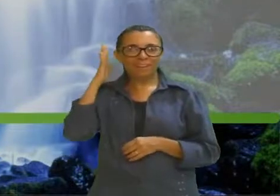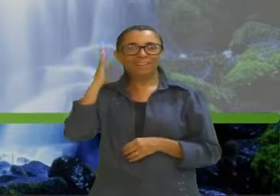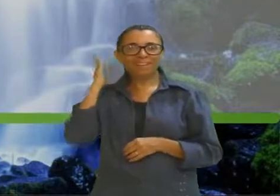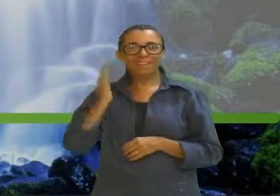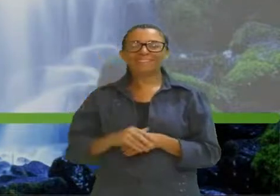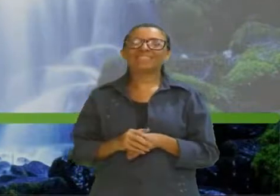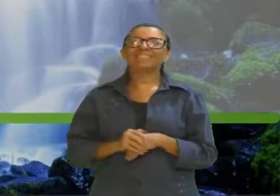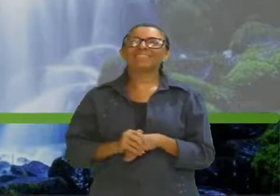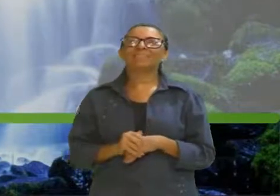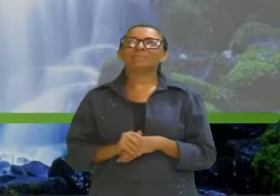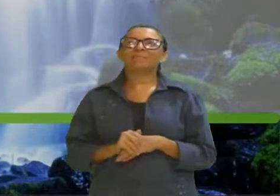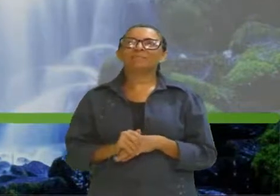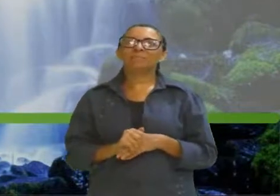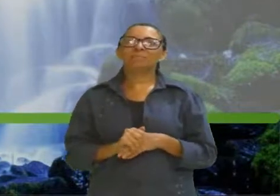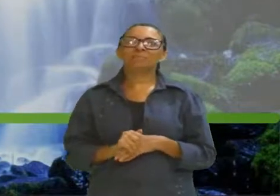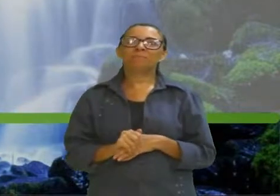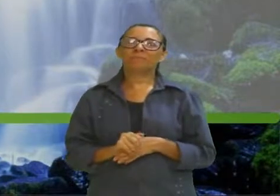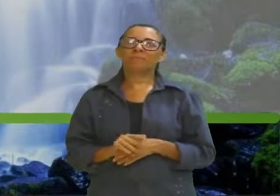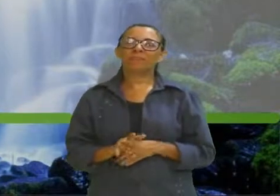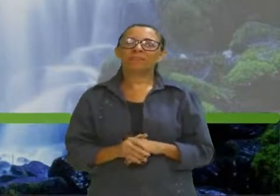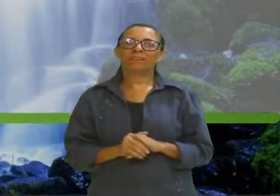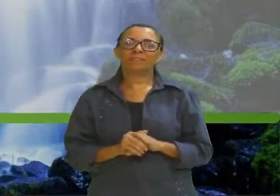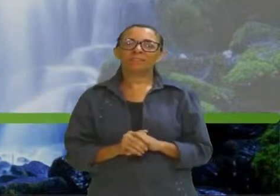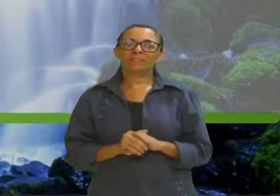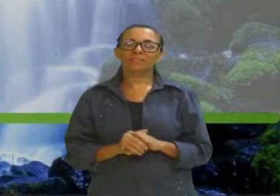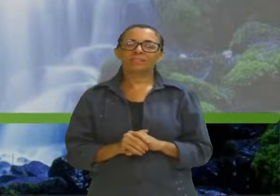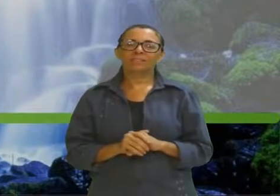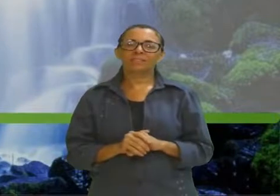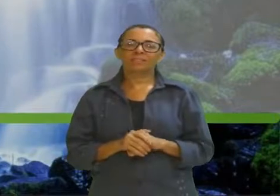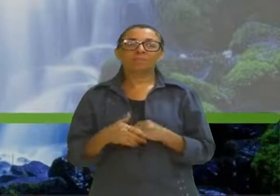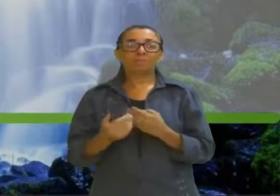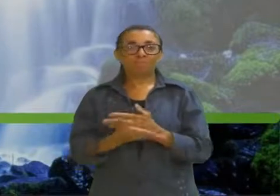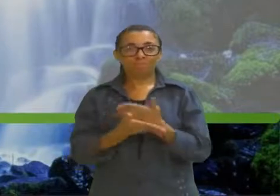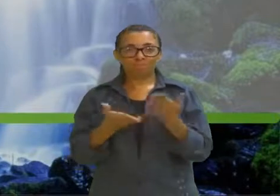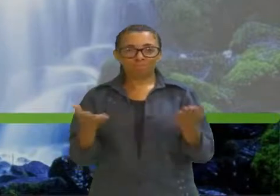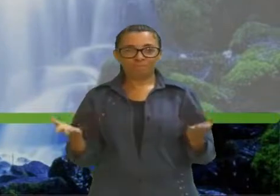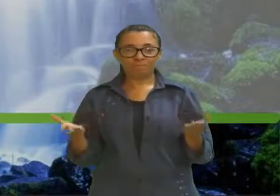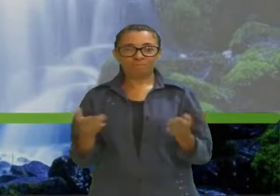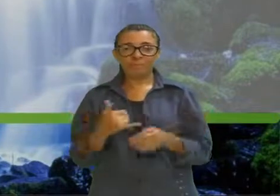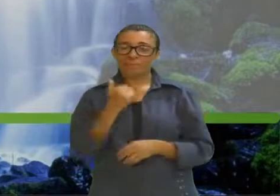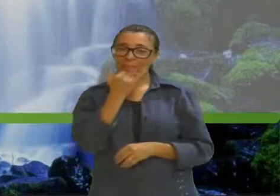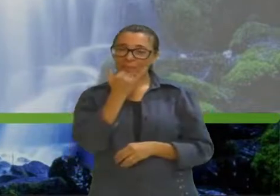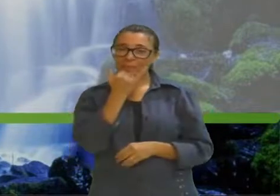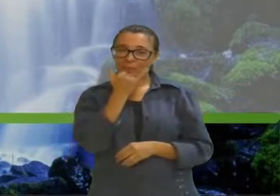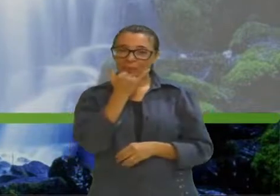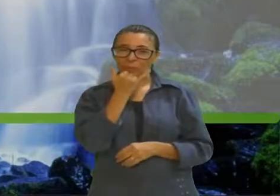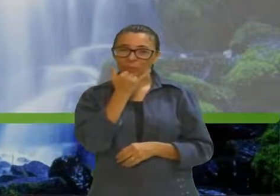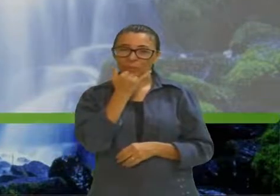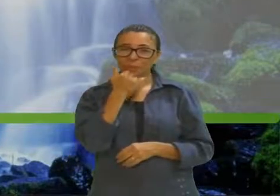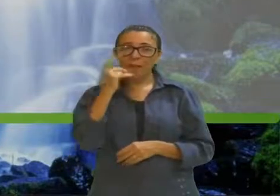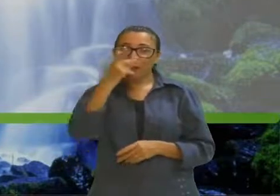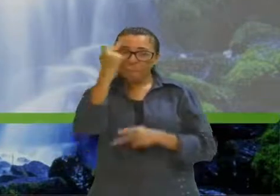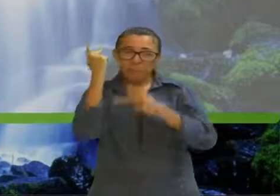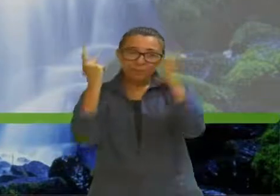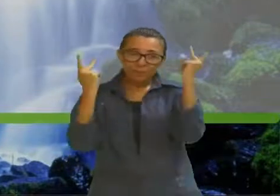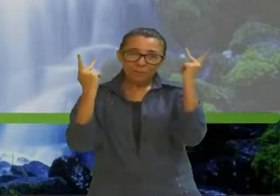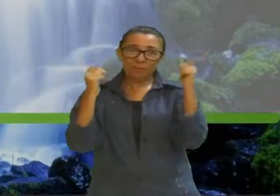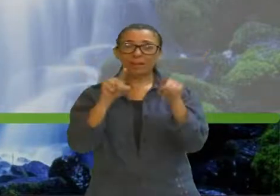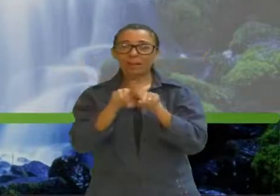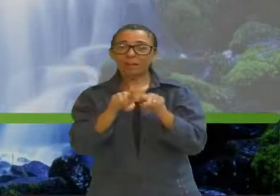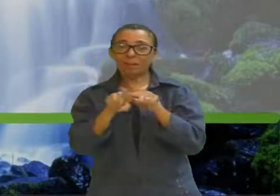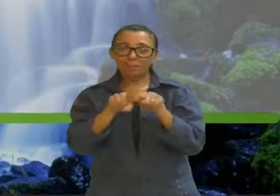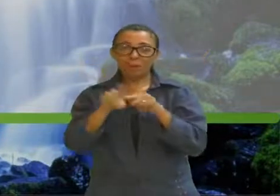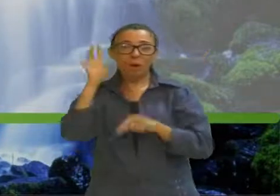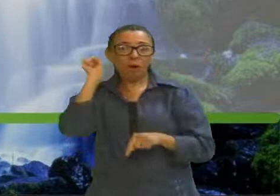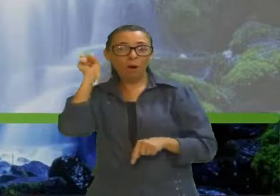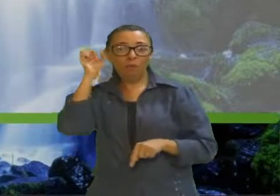pedimos desculpa pelo pequeno transtorno aí, mas essas coisas de tecnologia, isso sempre acontece,